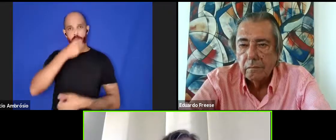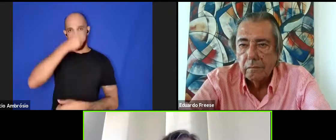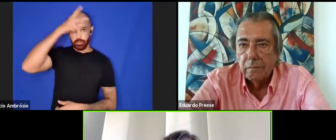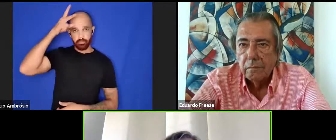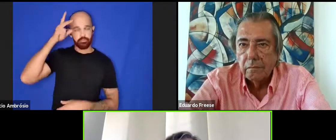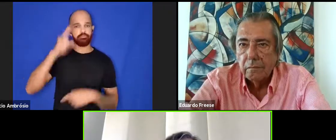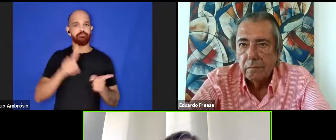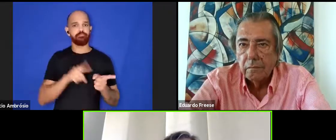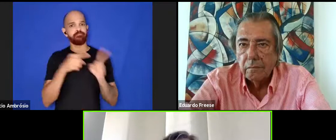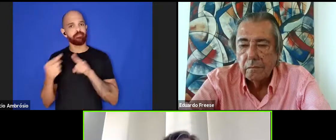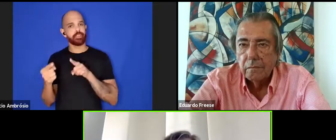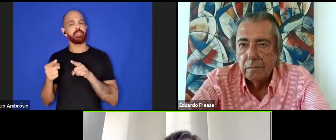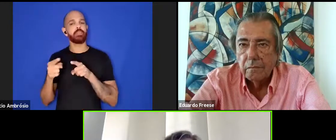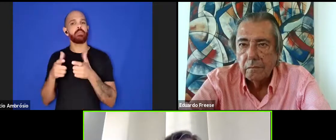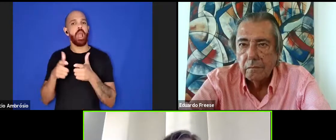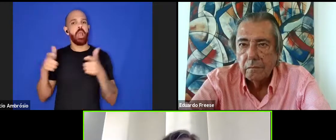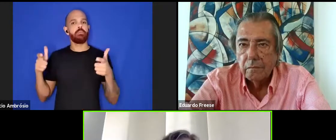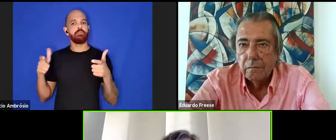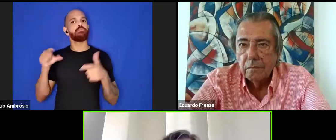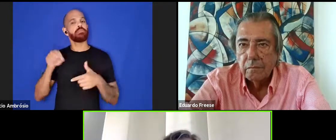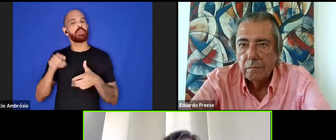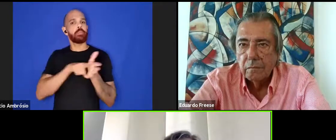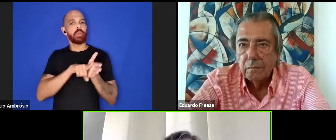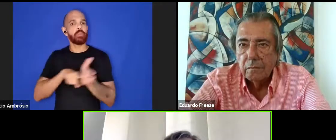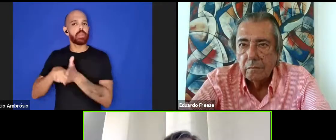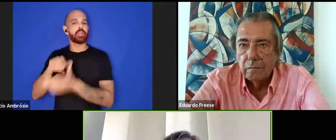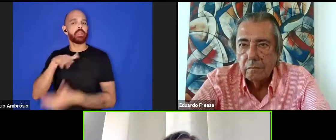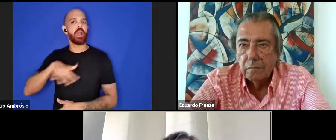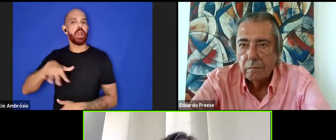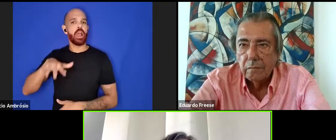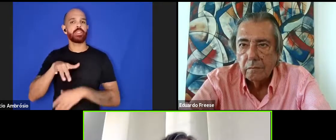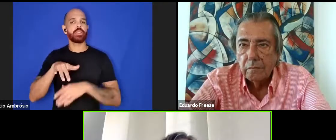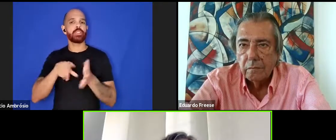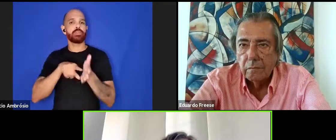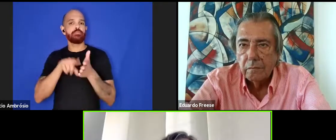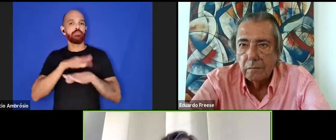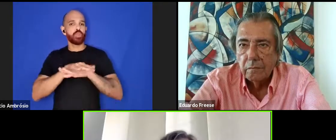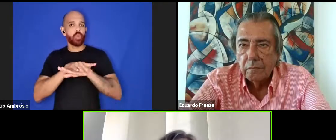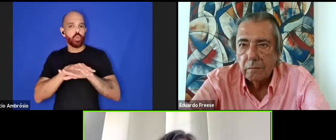um escopo maior, realizando pesquisas na área de epidemiologia,